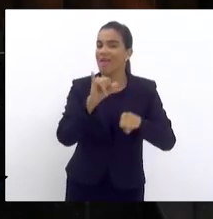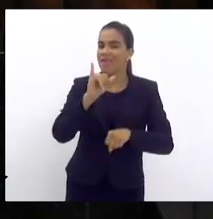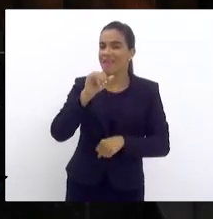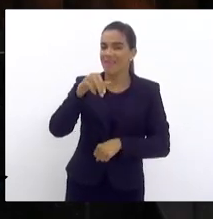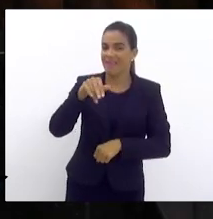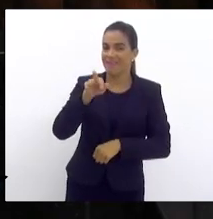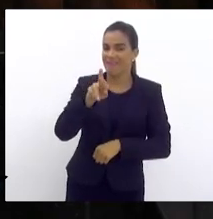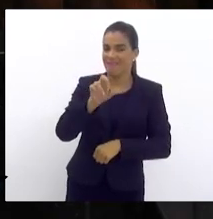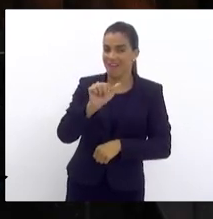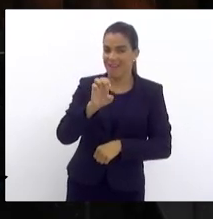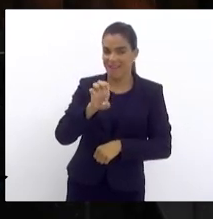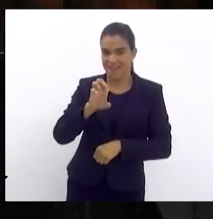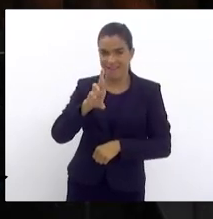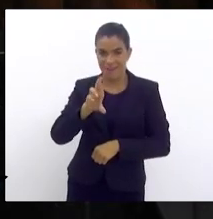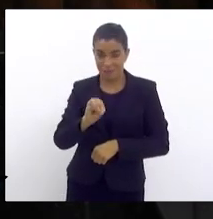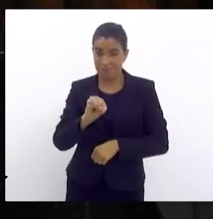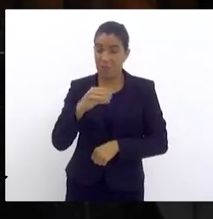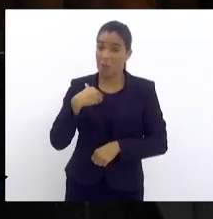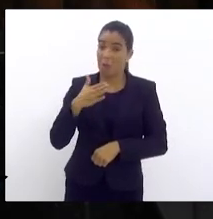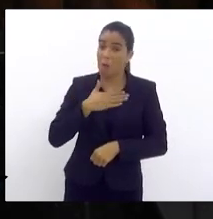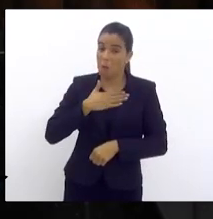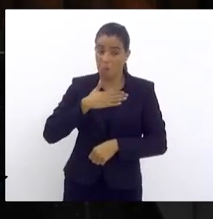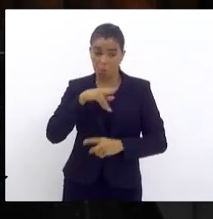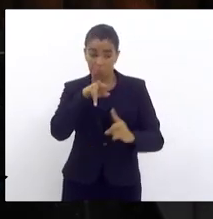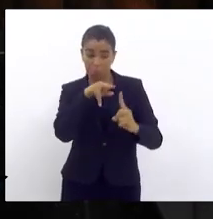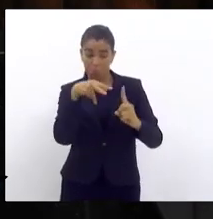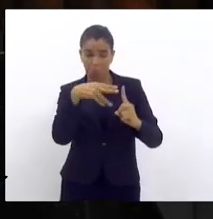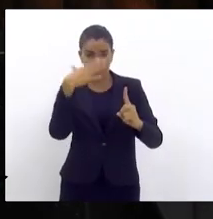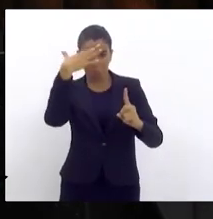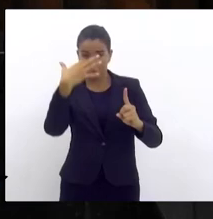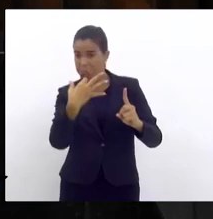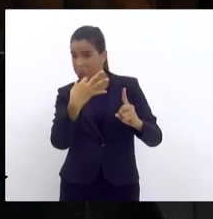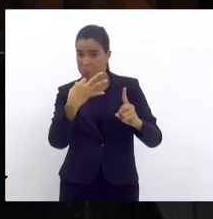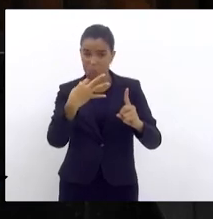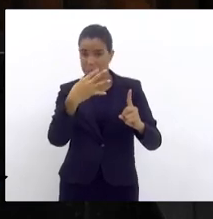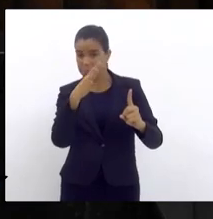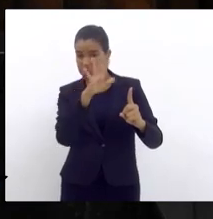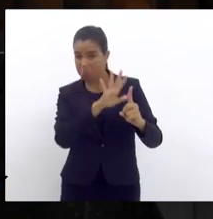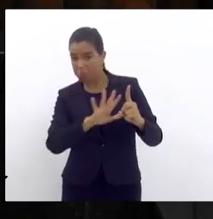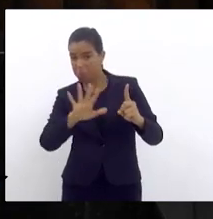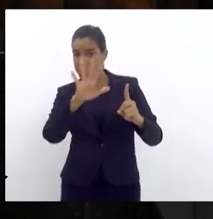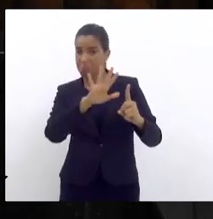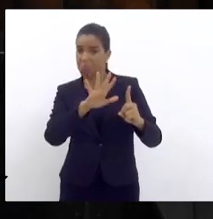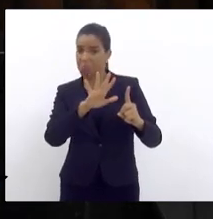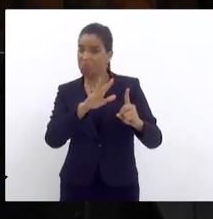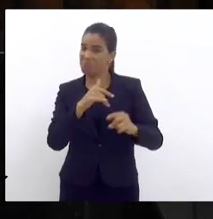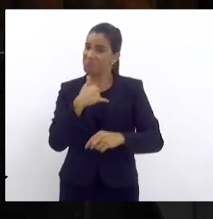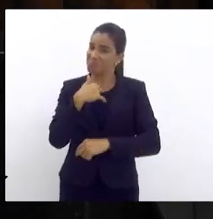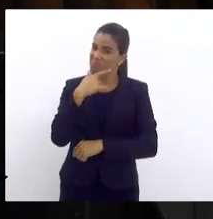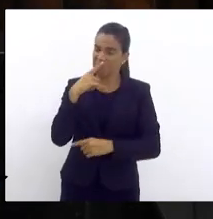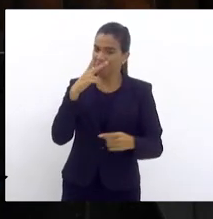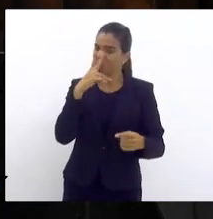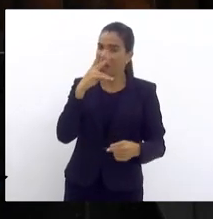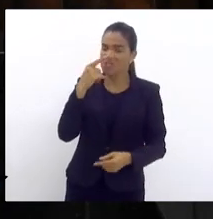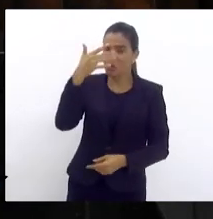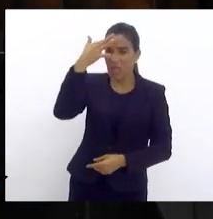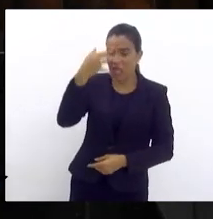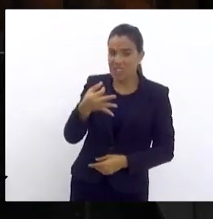porque no meu entendimento seria um não contrassenso